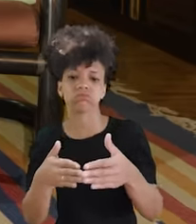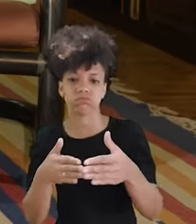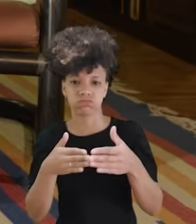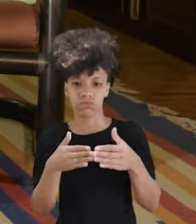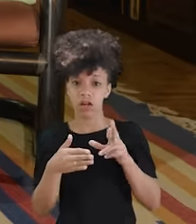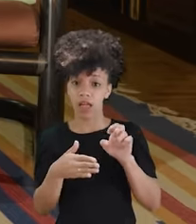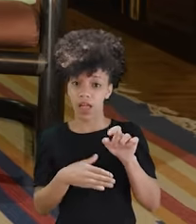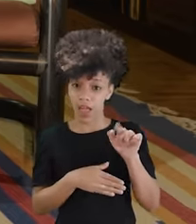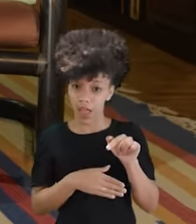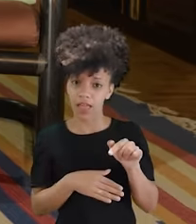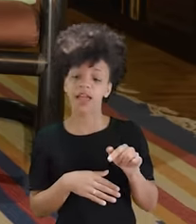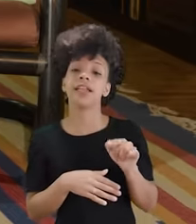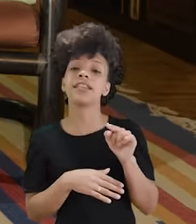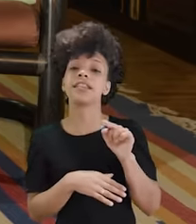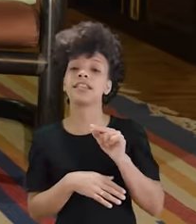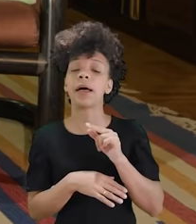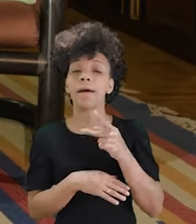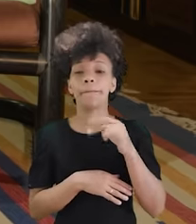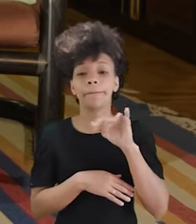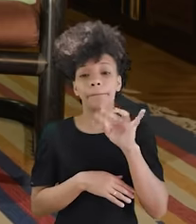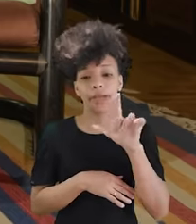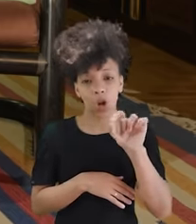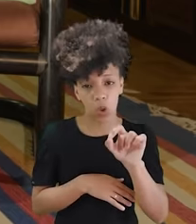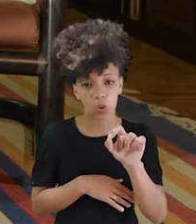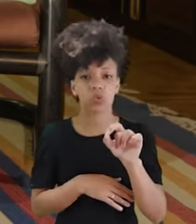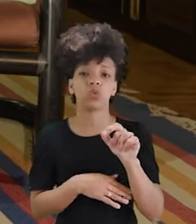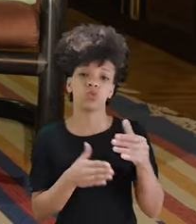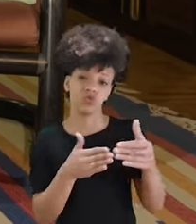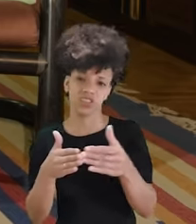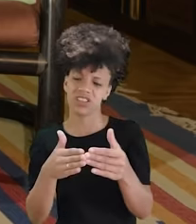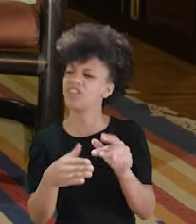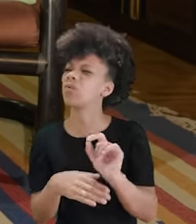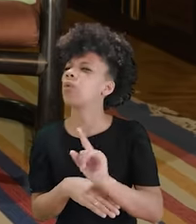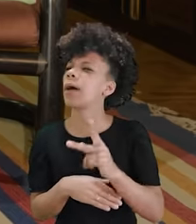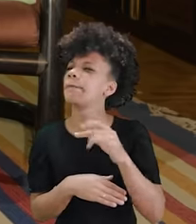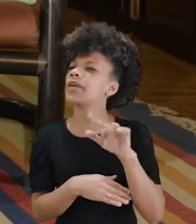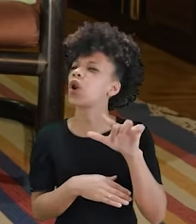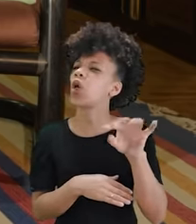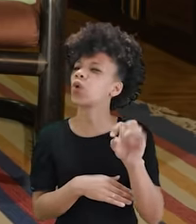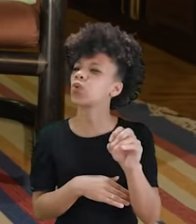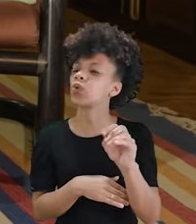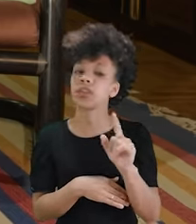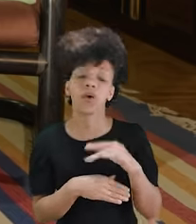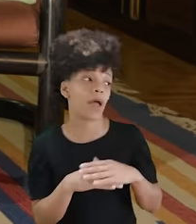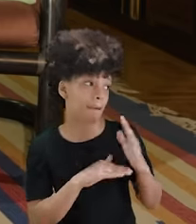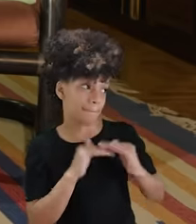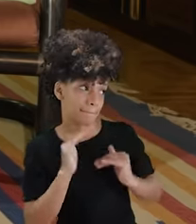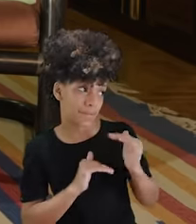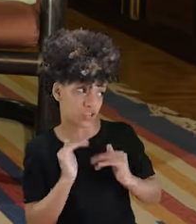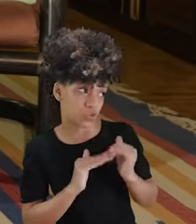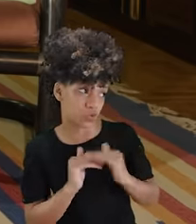na piloto que ele fala né que é aquele plástico é prático não entrar pela outra era a tá